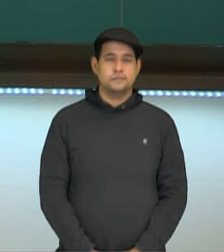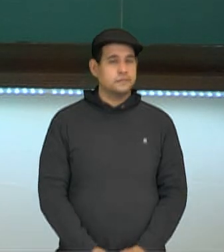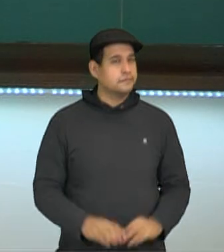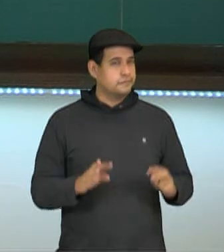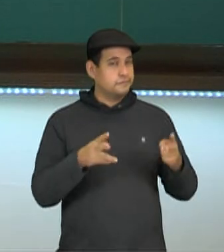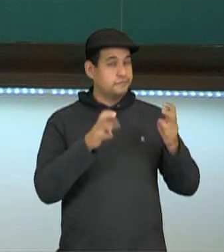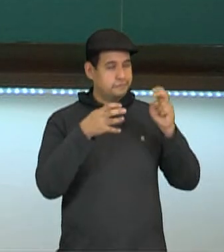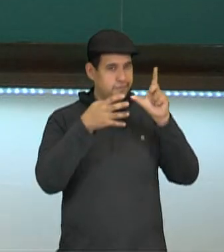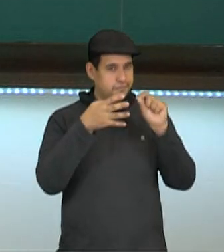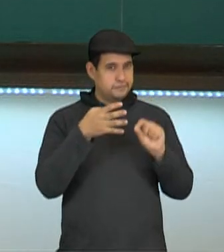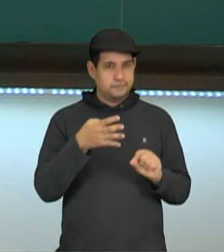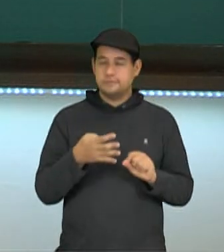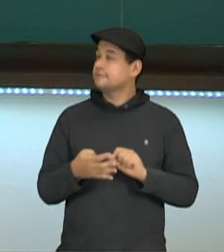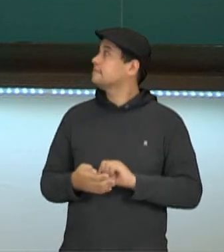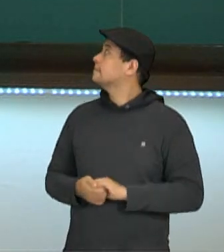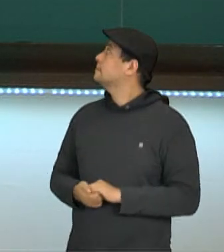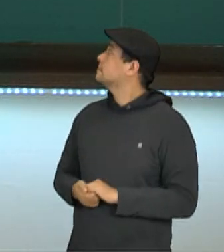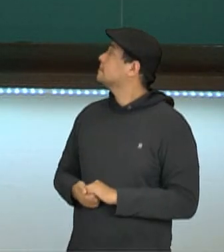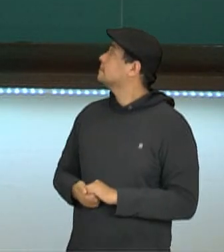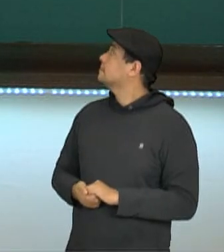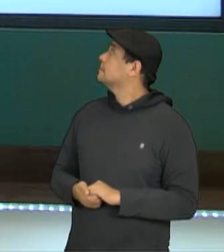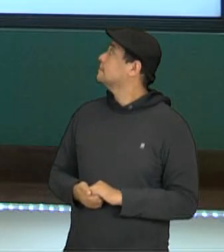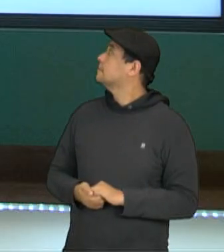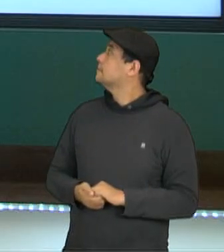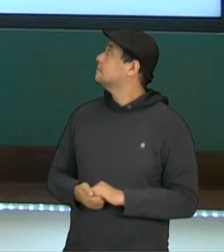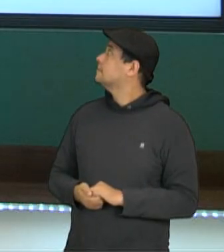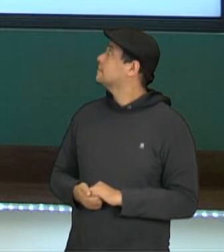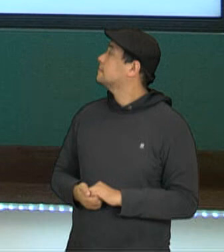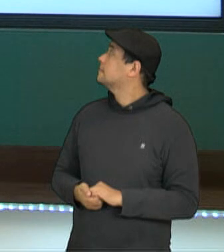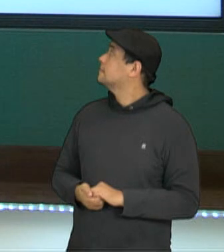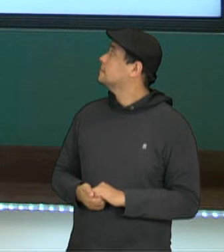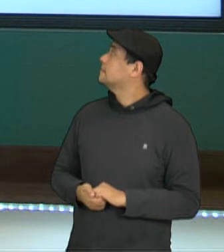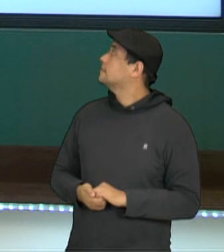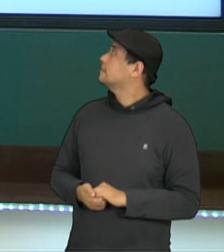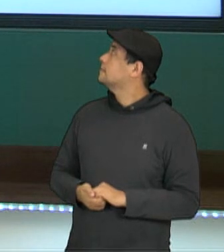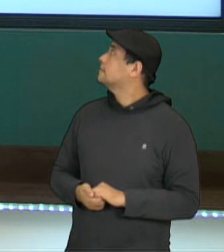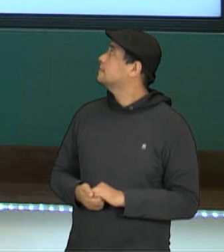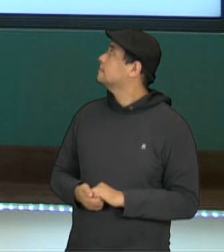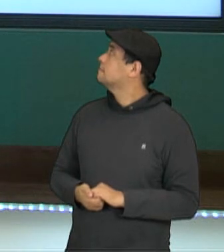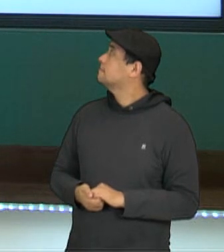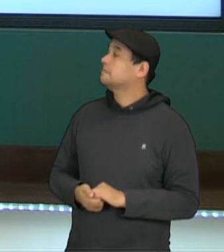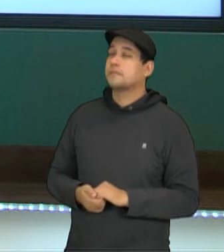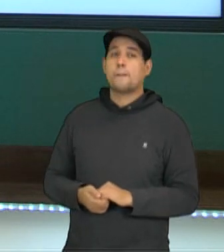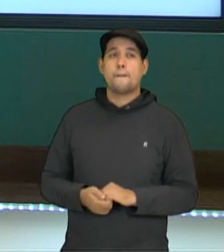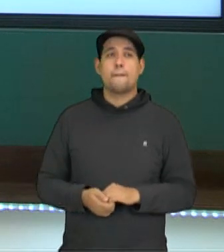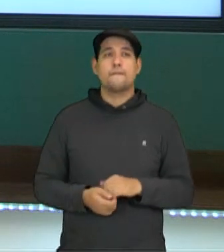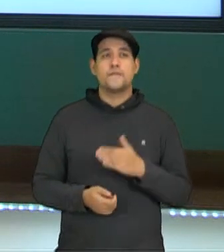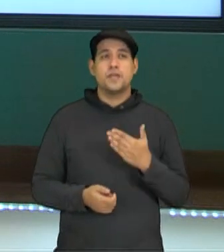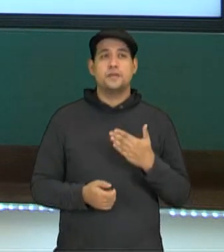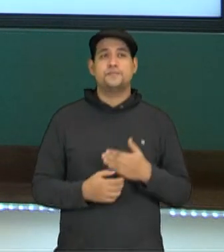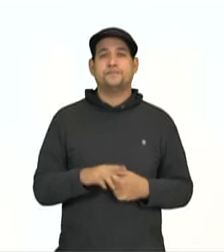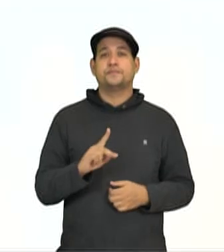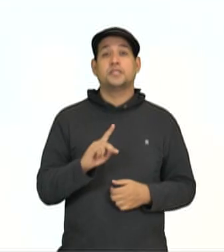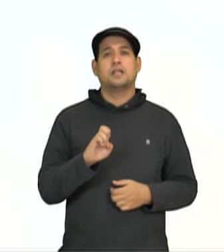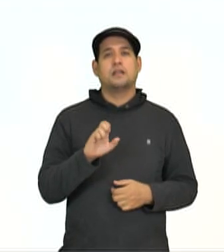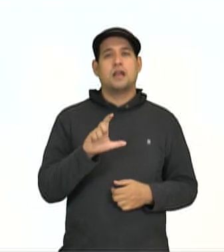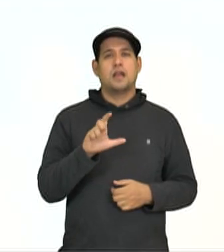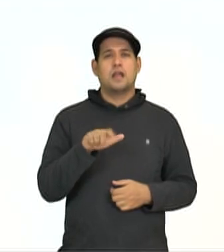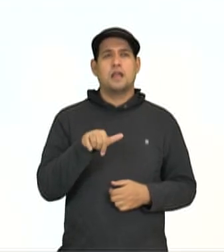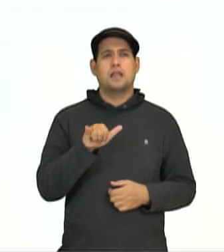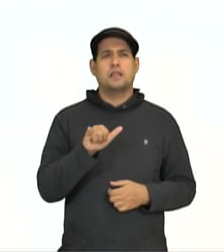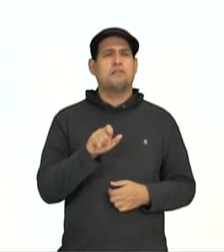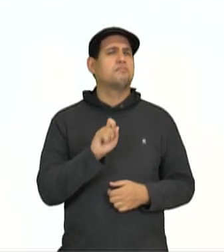Vamos checar aqui, pessoal? Então, olha só. Narrator, Kelly Moss, a narradora, né, é a própria Kelly, ou